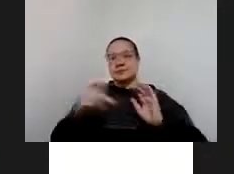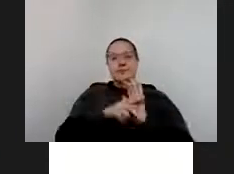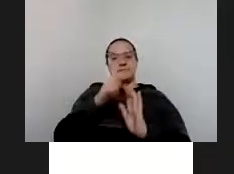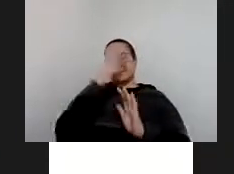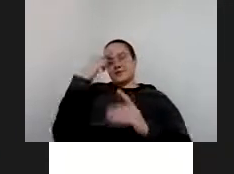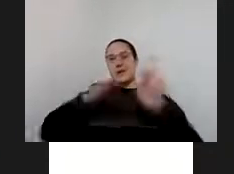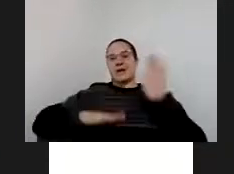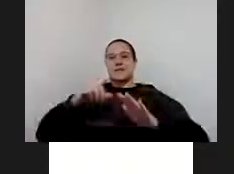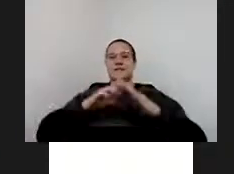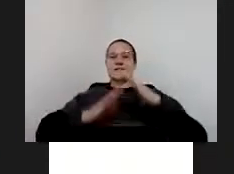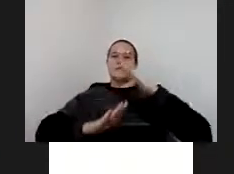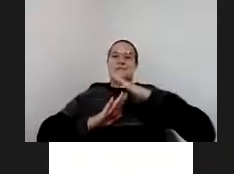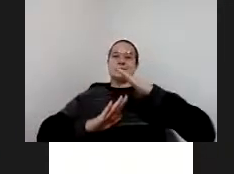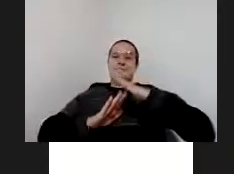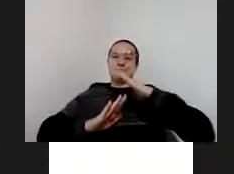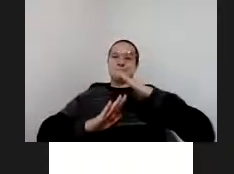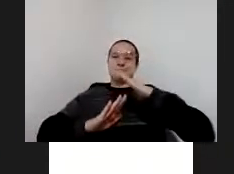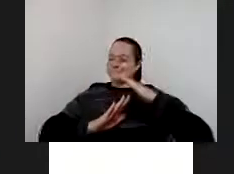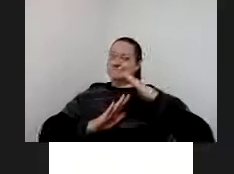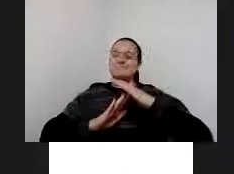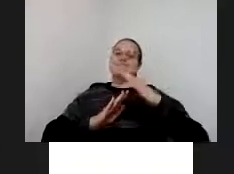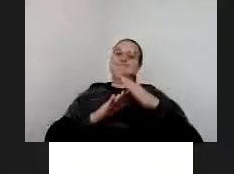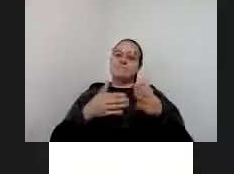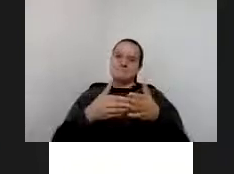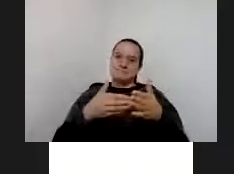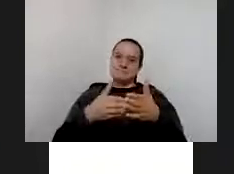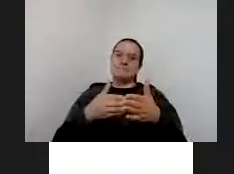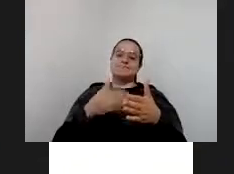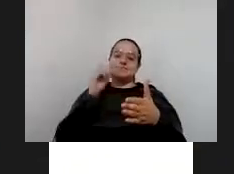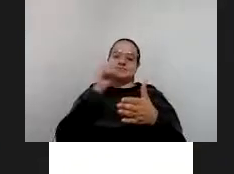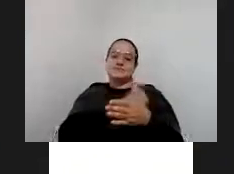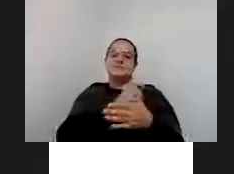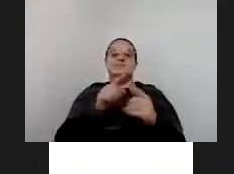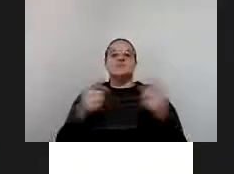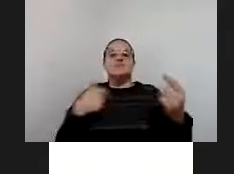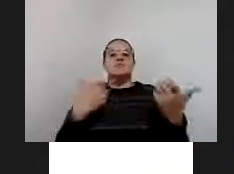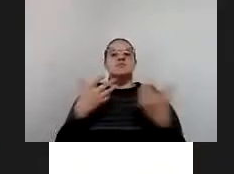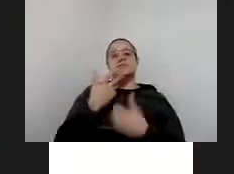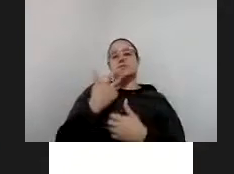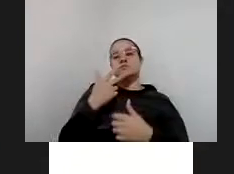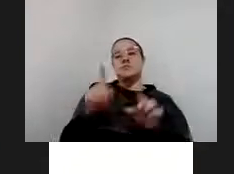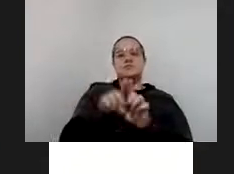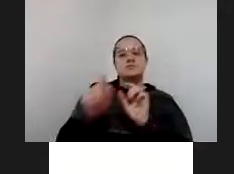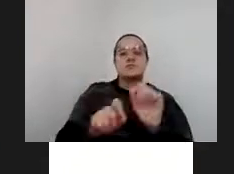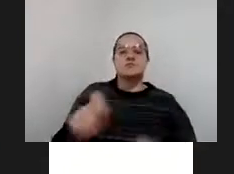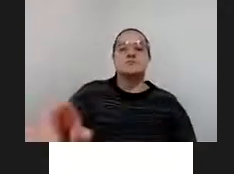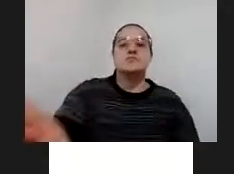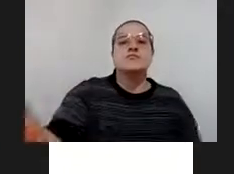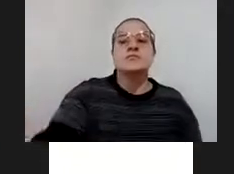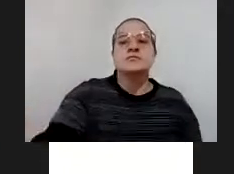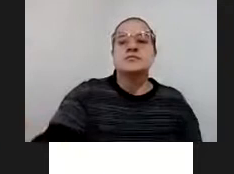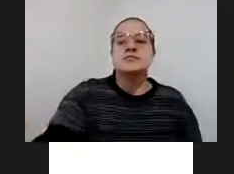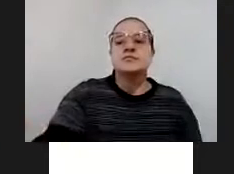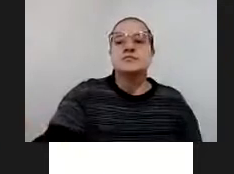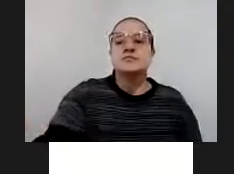né, sociais. Mas eu também queria falar um pouquinho que esse mito da incapacidade